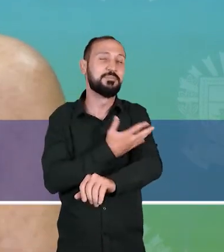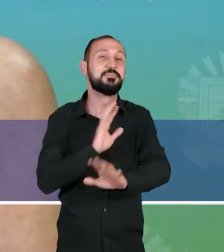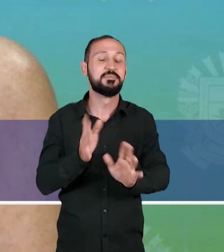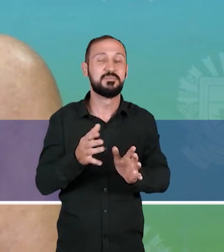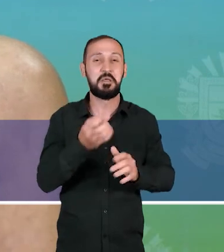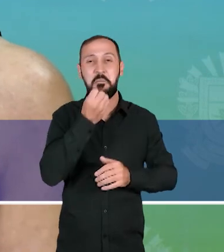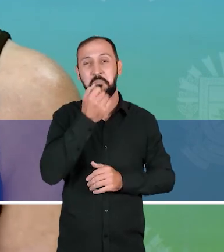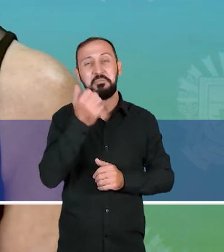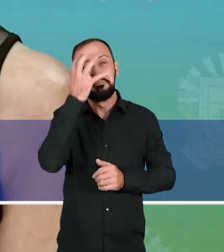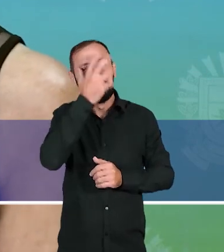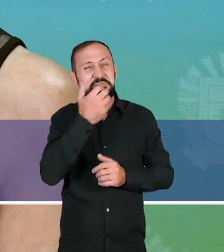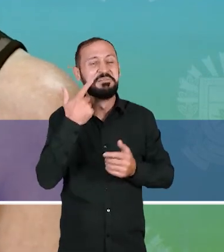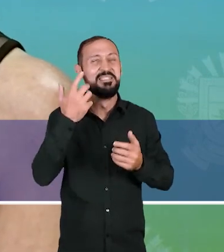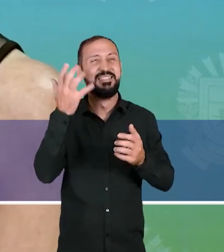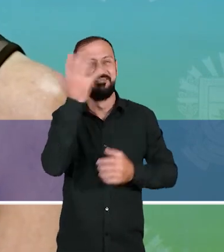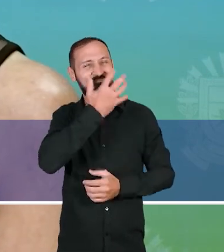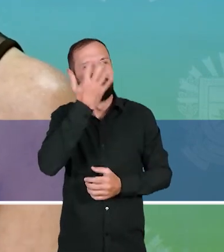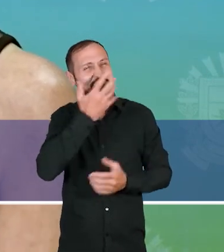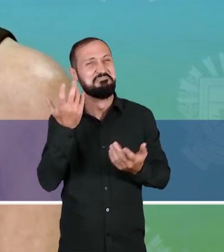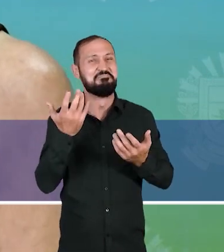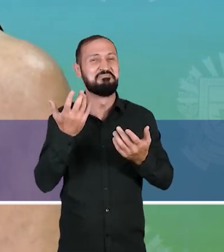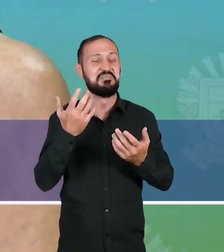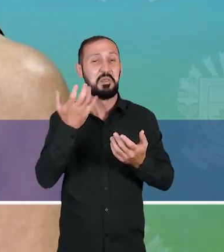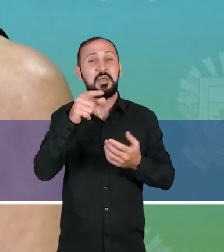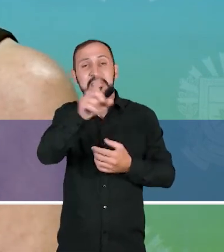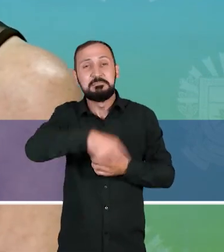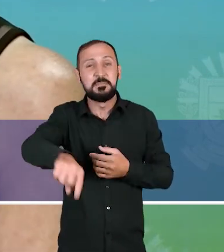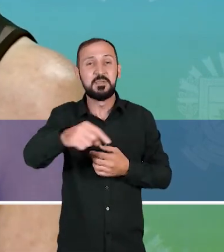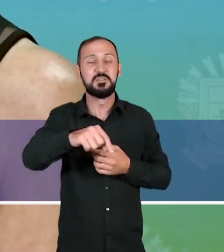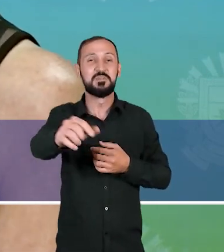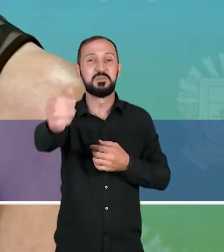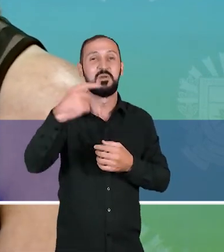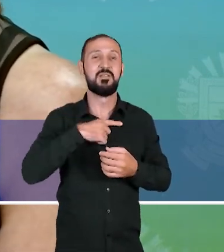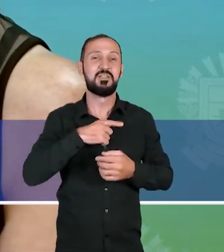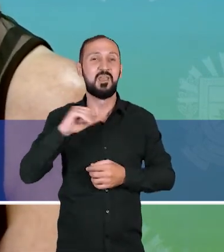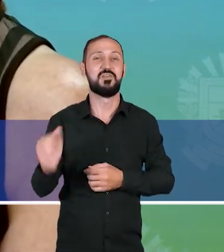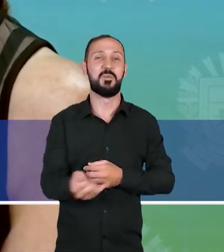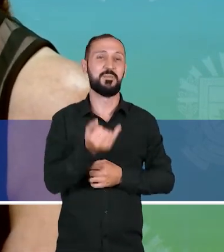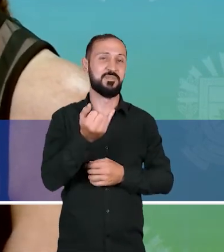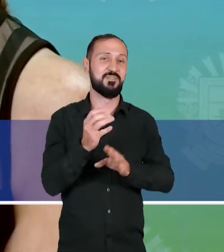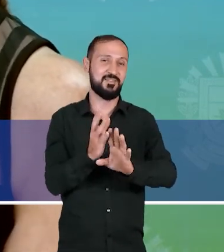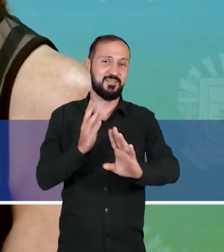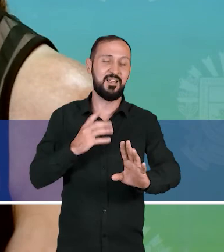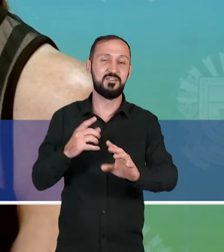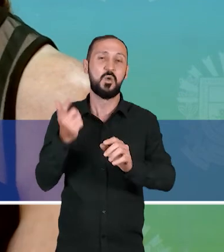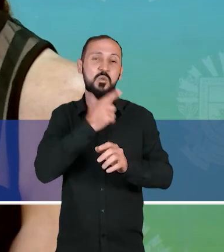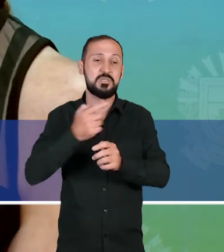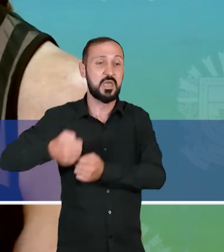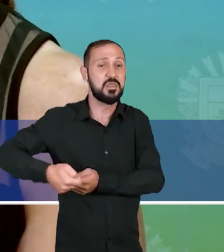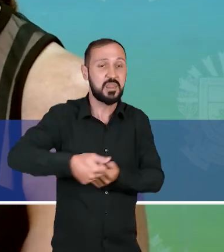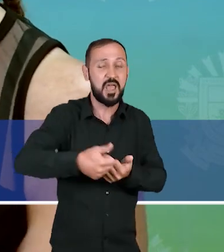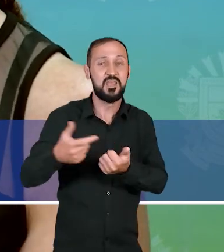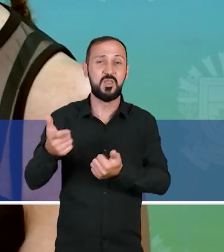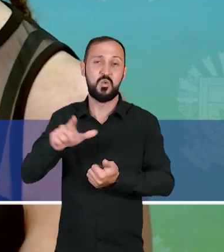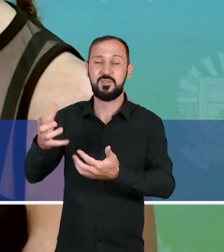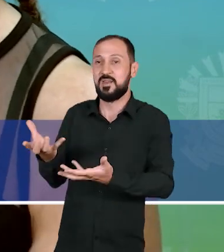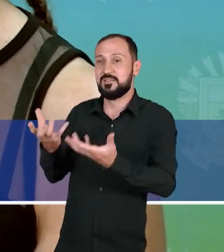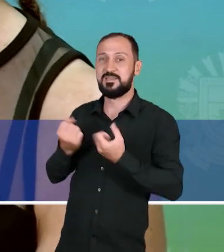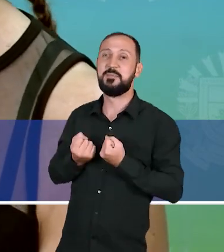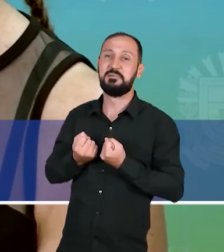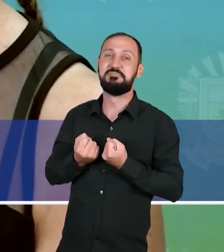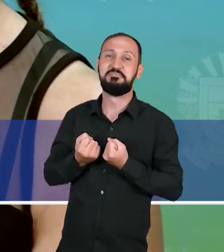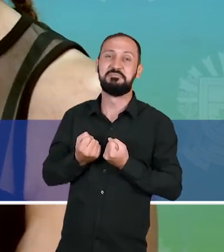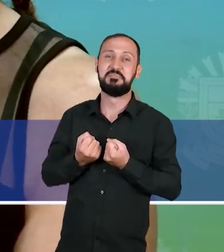emoção. É muito bonito, é muito lindo e eu espero que todas as pessoas também tenham essa oportunidade de doar e receber